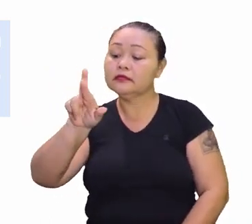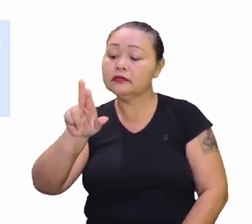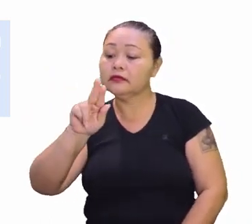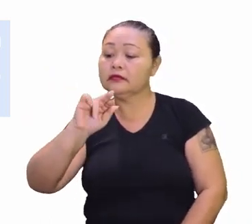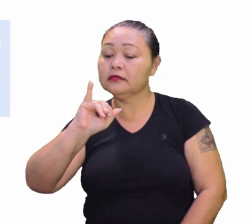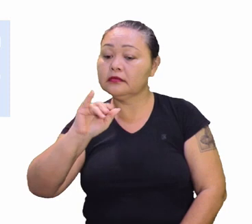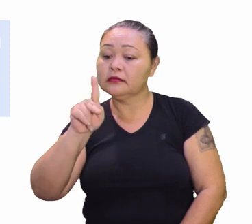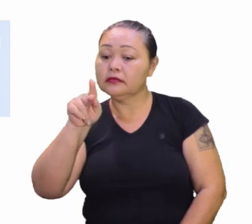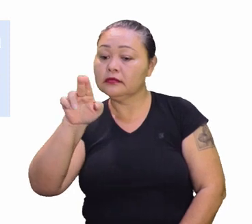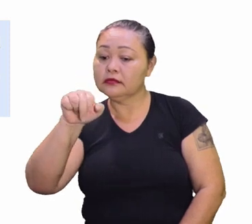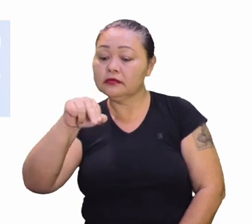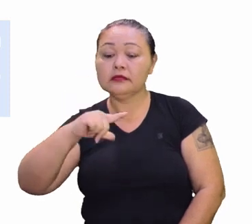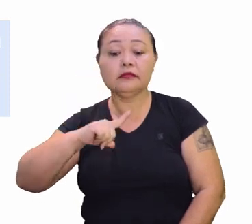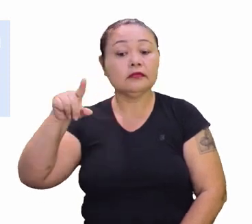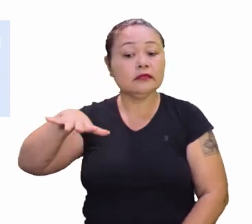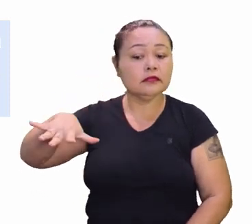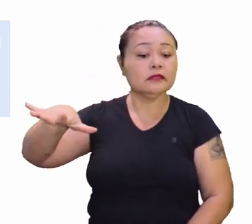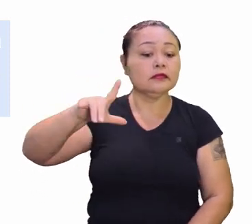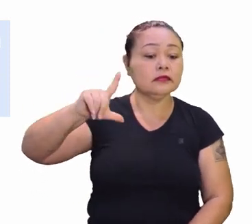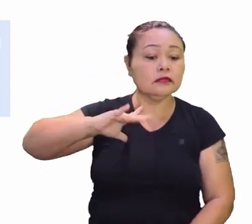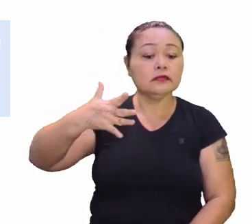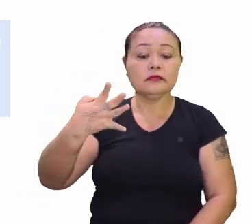Caripunas, que ocupa quase